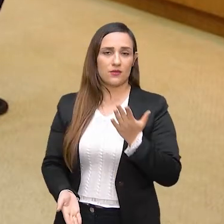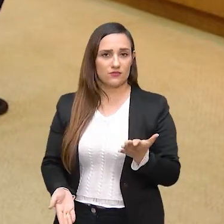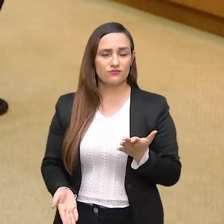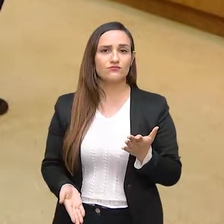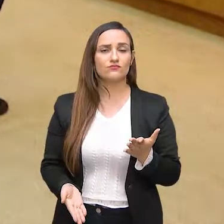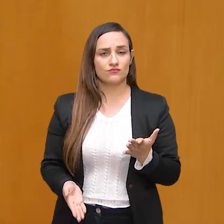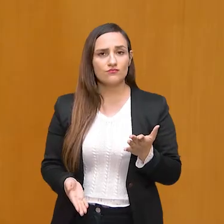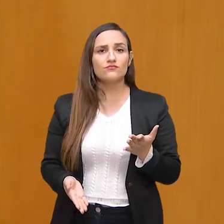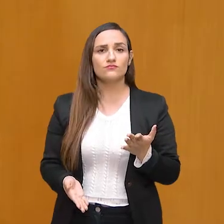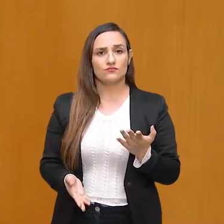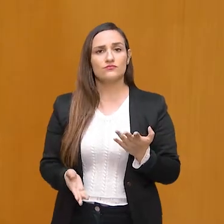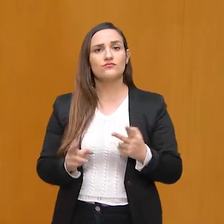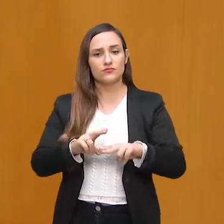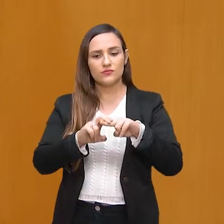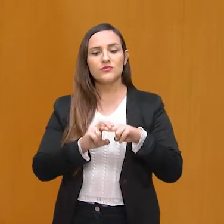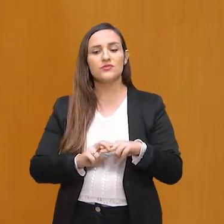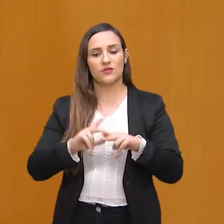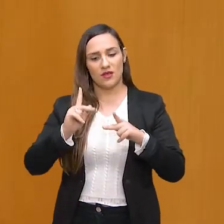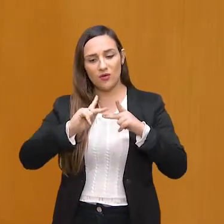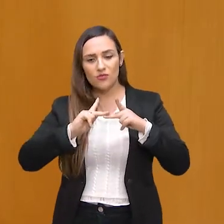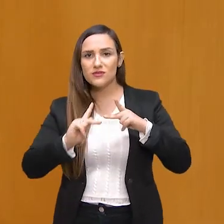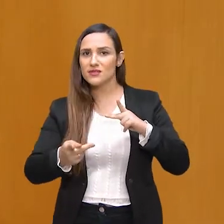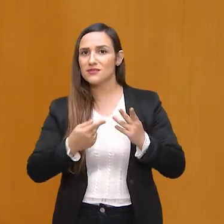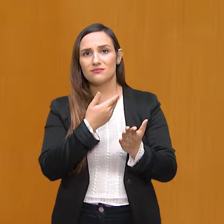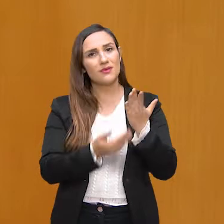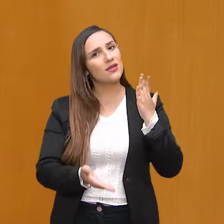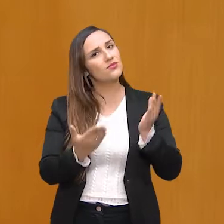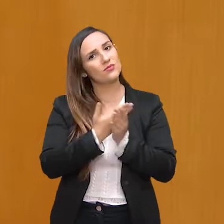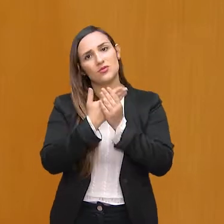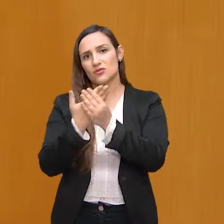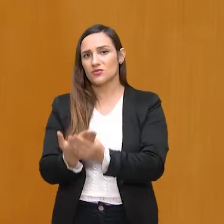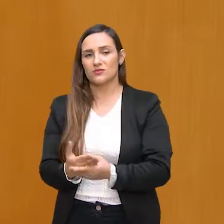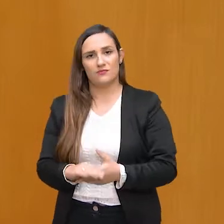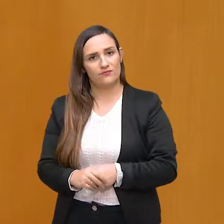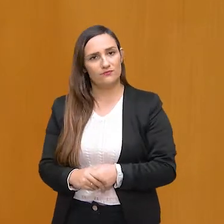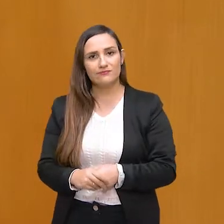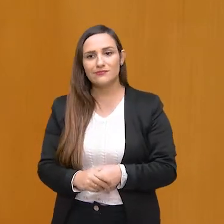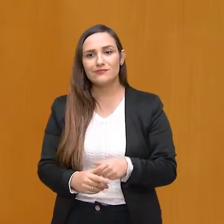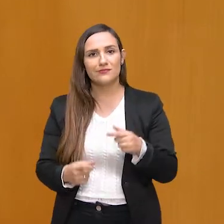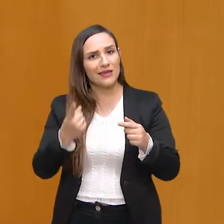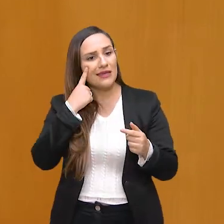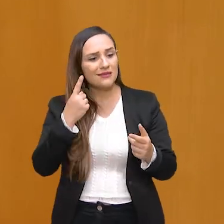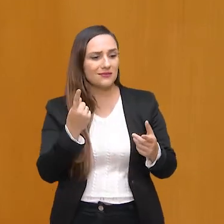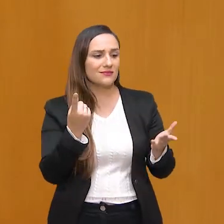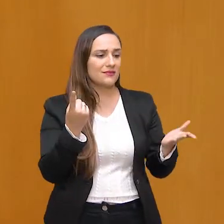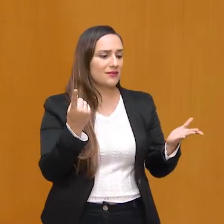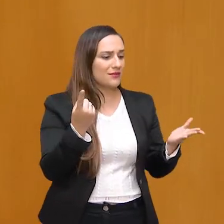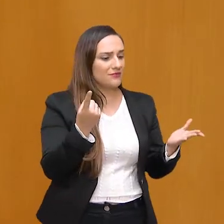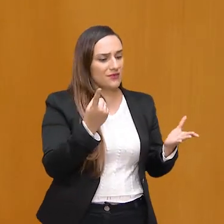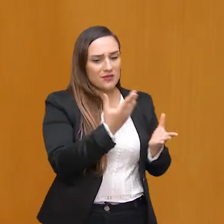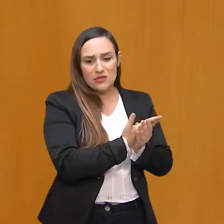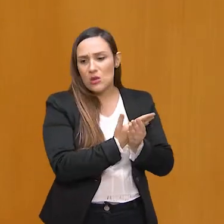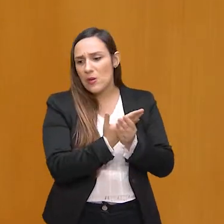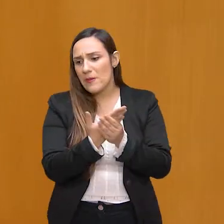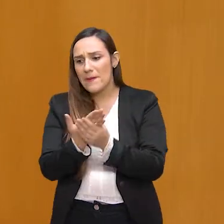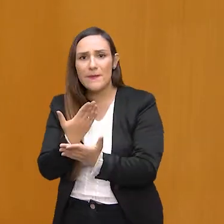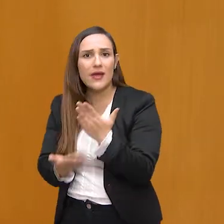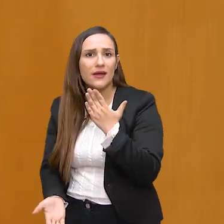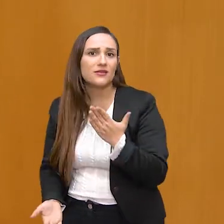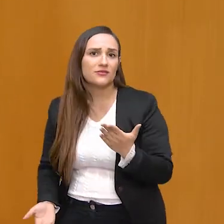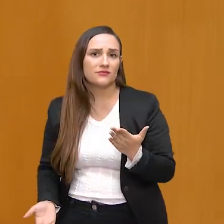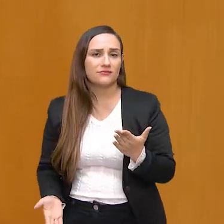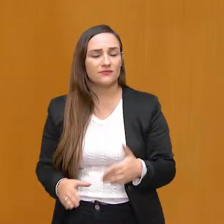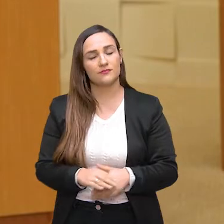inválido. Então, a consequência é exatamente essa, você ter todo aquele processo anulado e sem